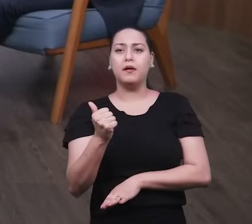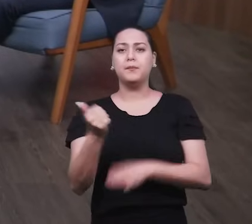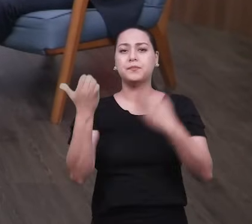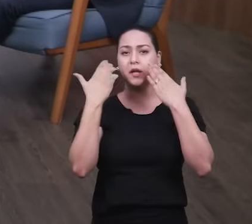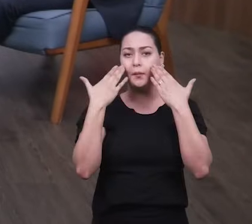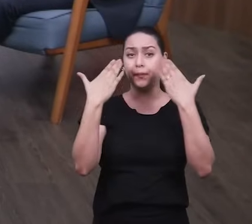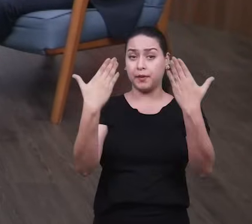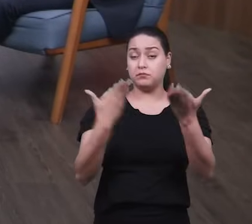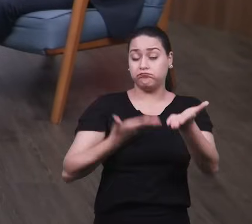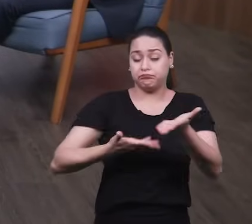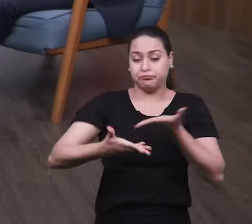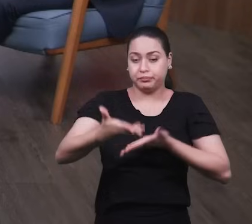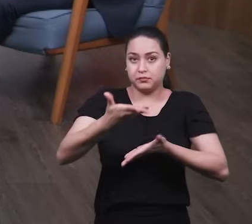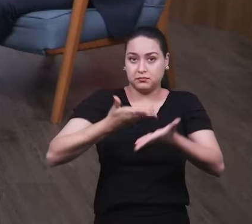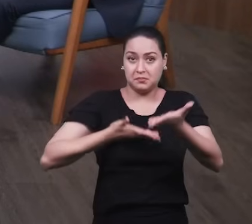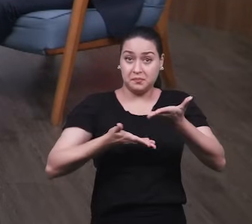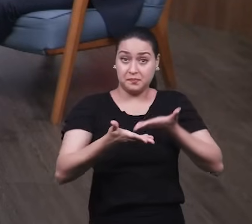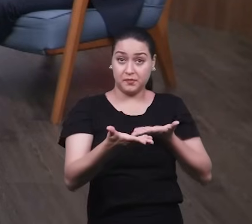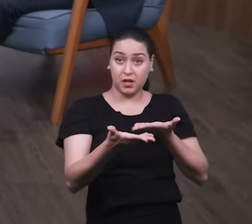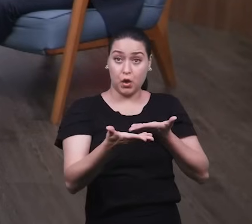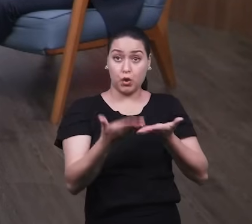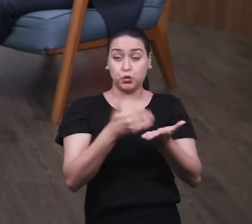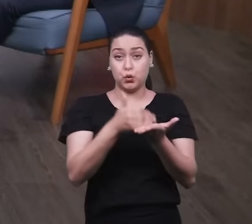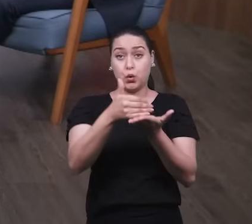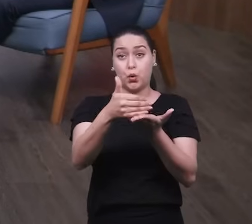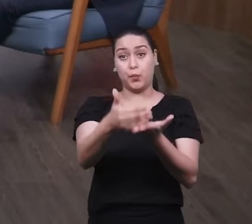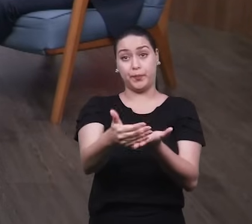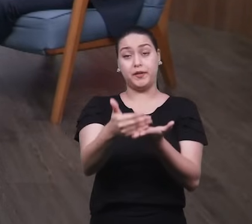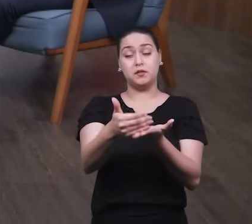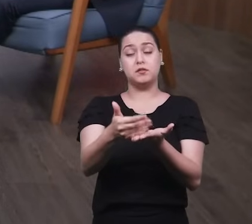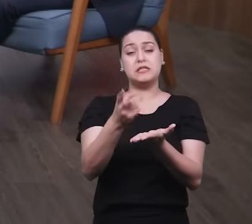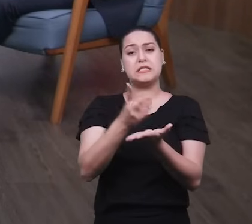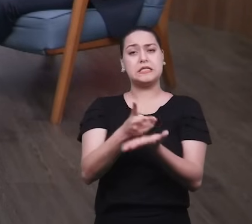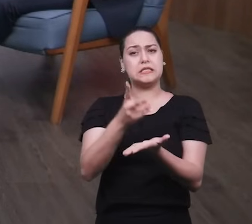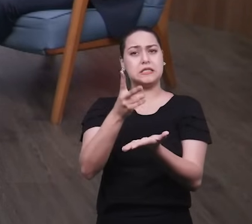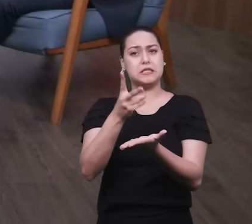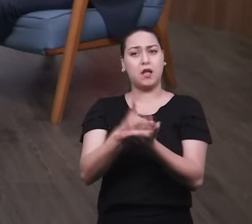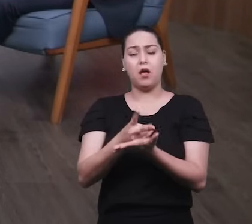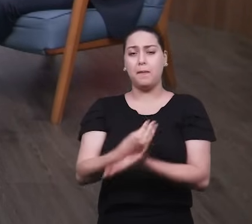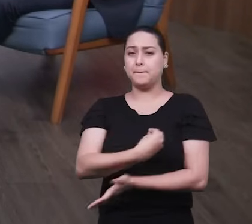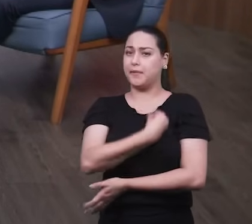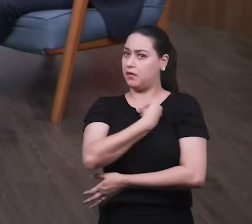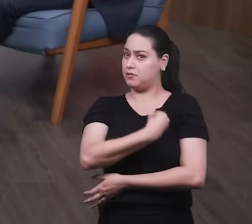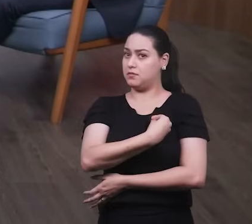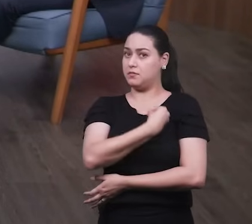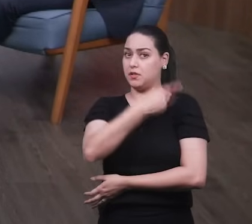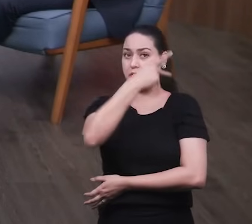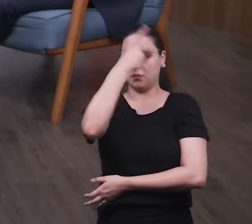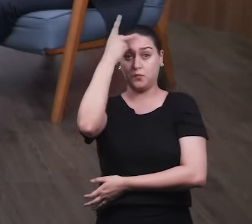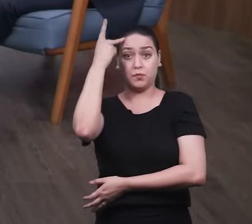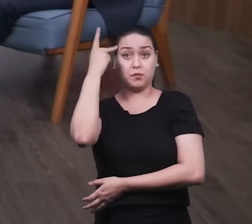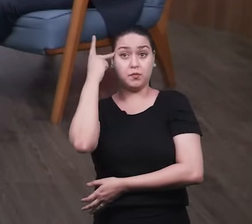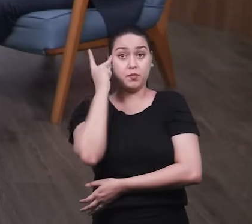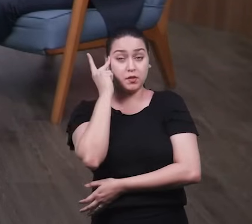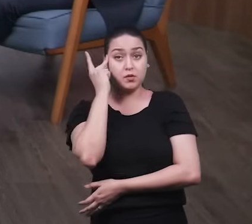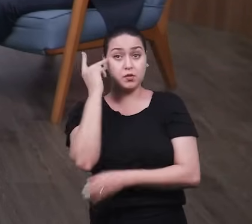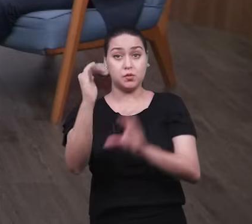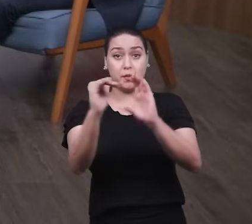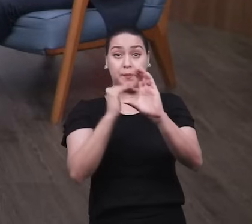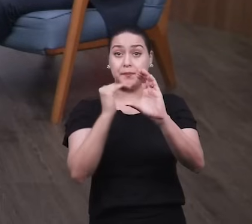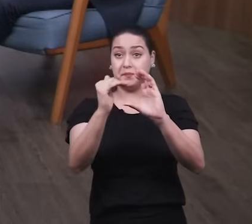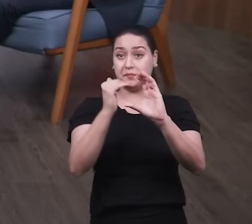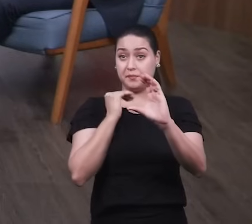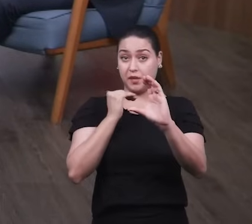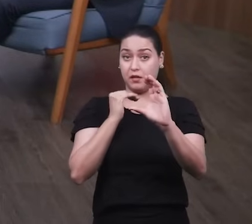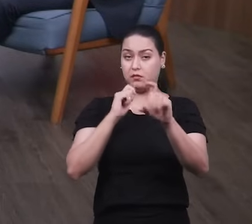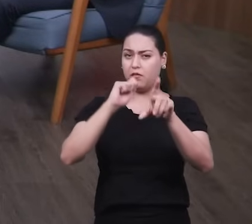é interativo. No início, nós recebemos sempre uma participação de pessoas que enviam,